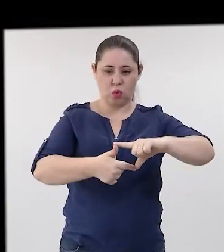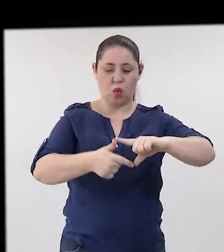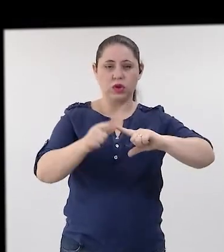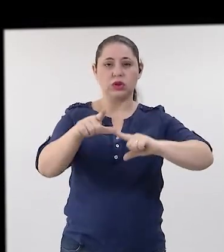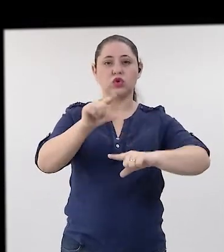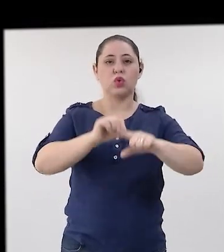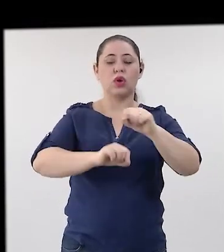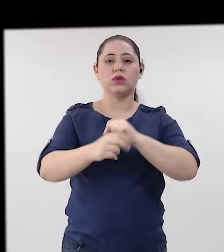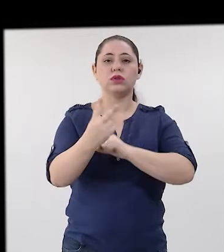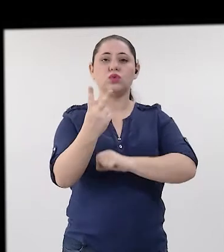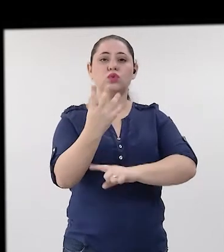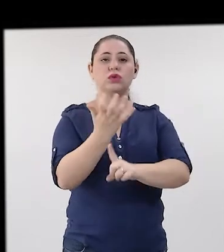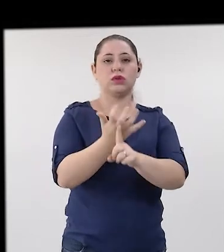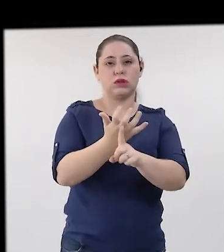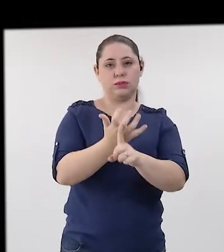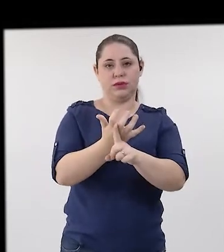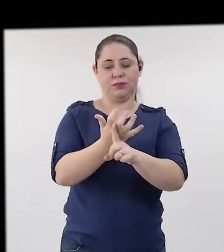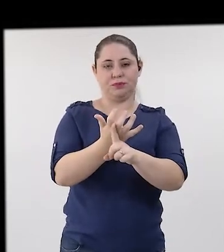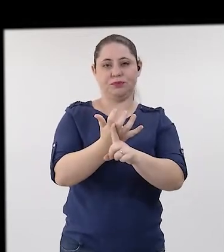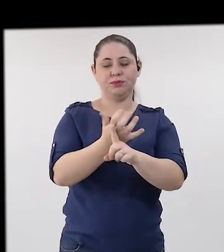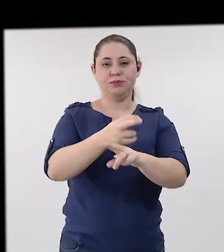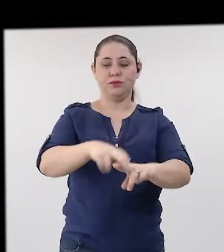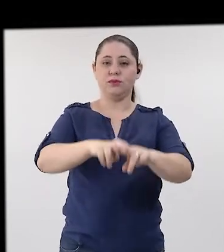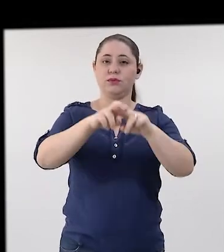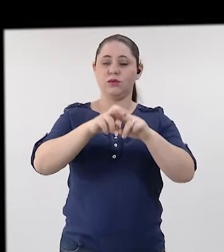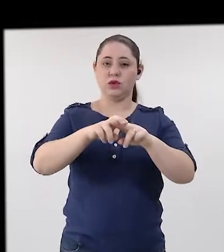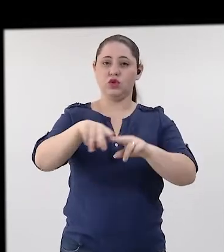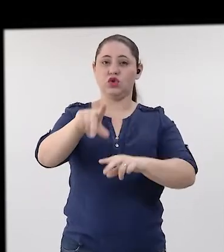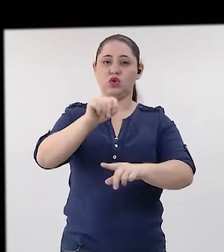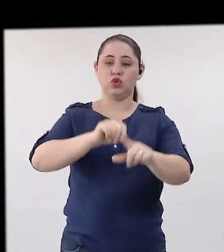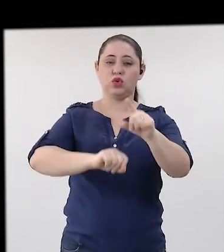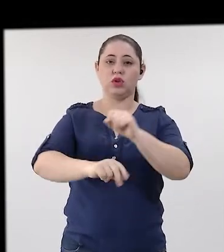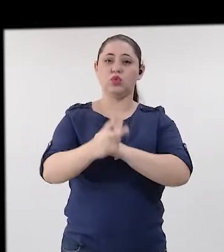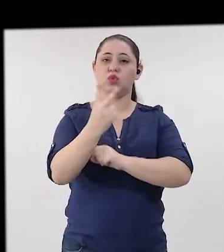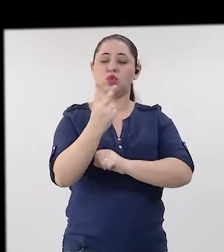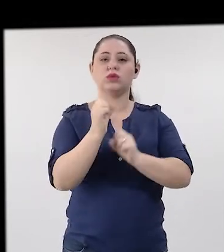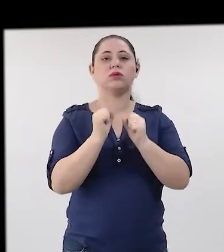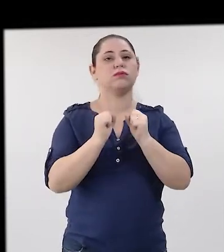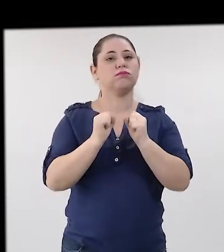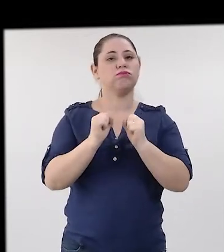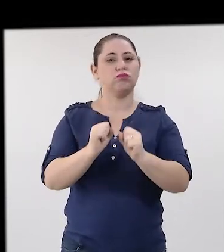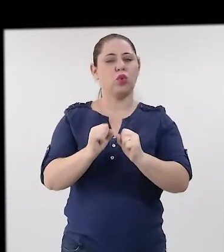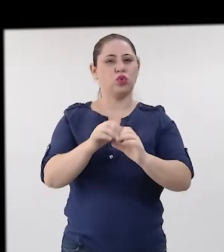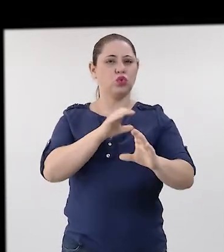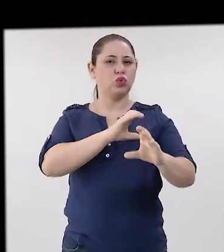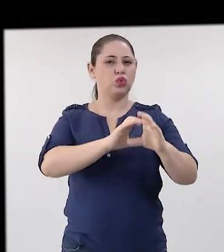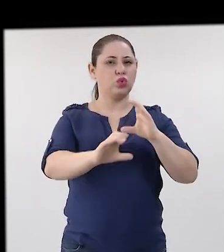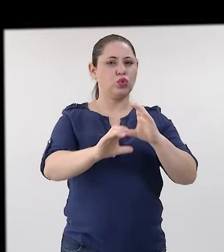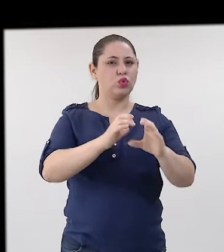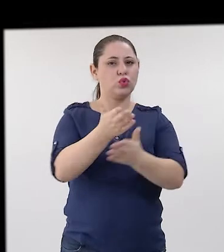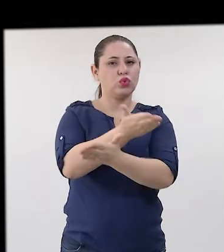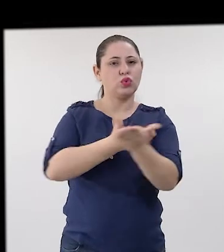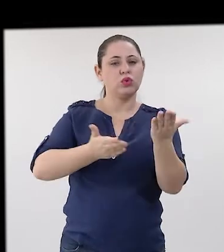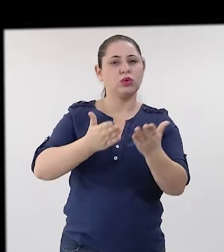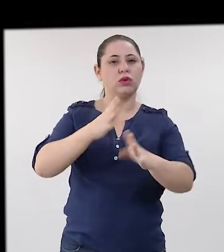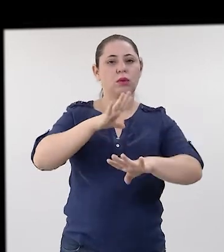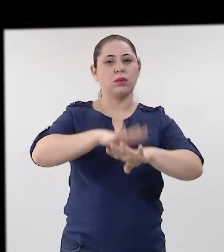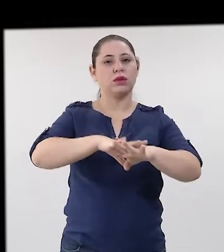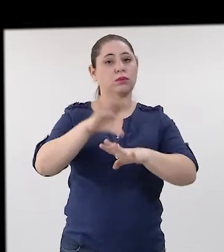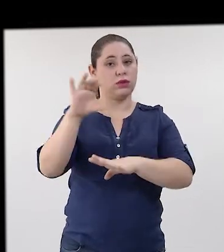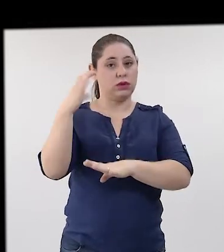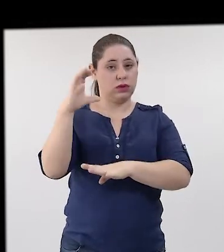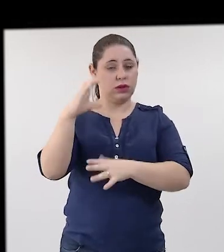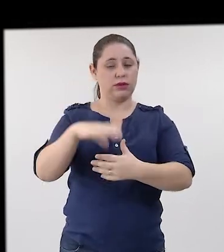a gente escolhesse ao menos 2 disciplinas, então a gente resolveu optar por 2 que possam conversar muito bem, que seria